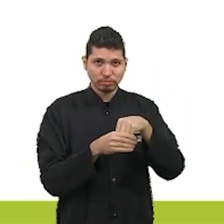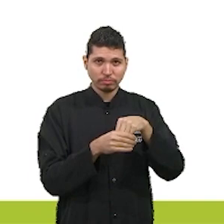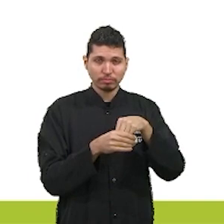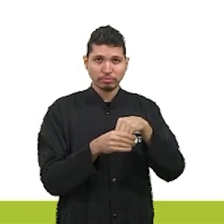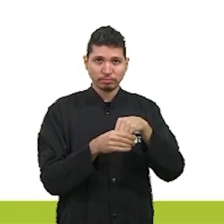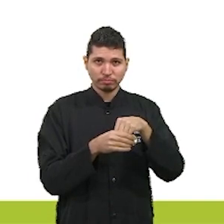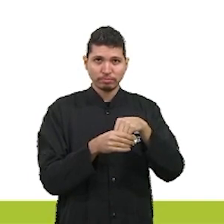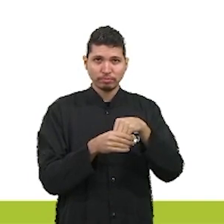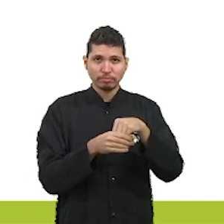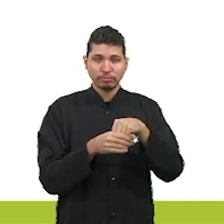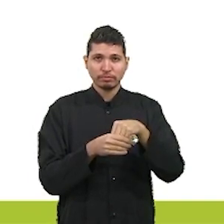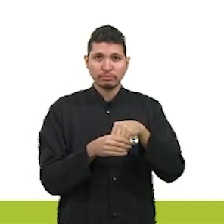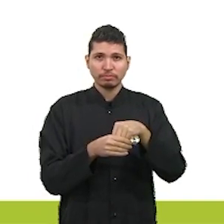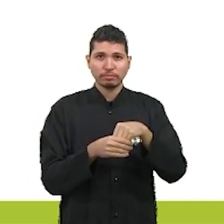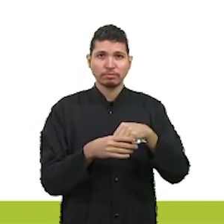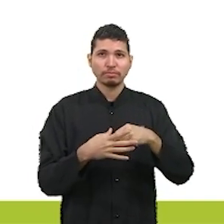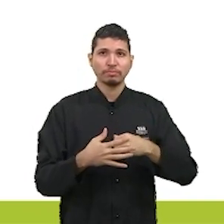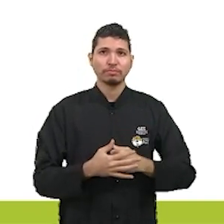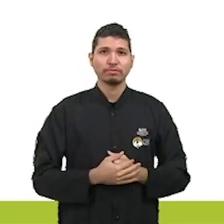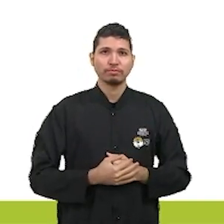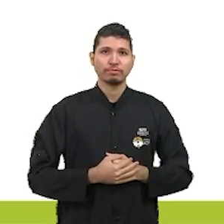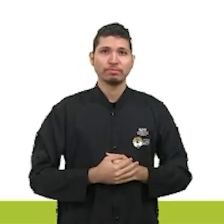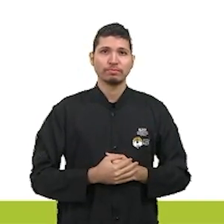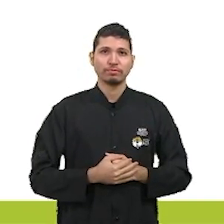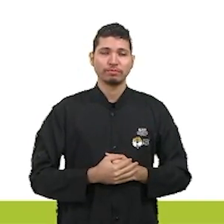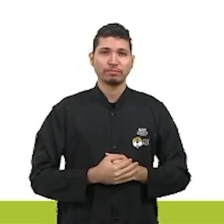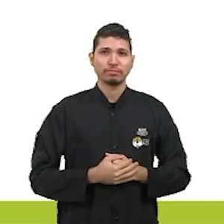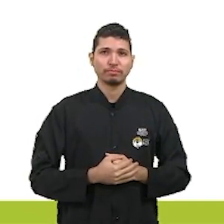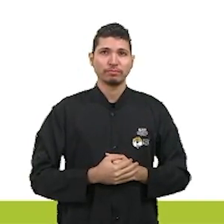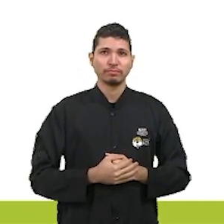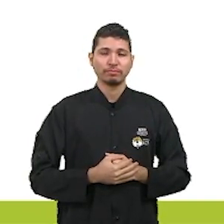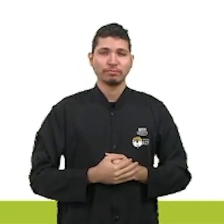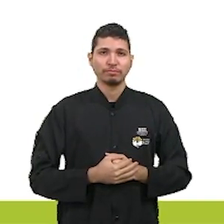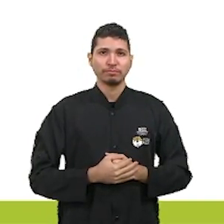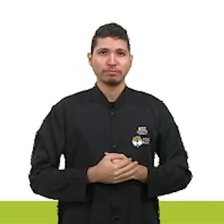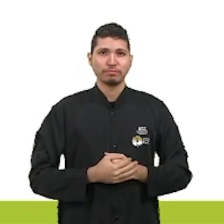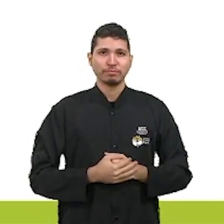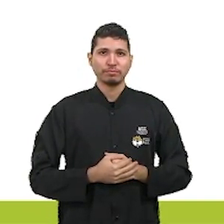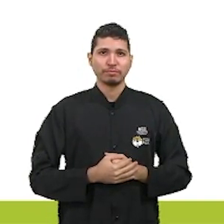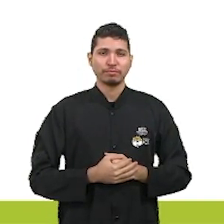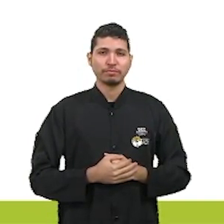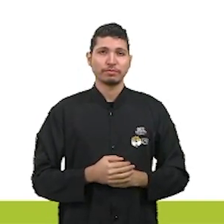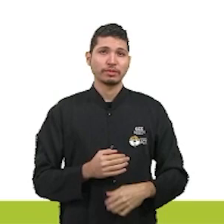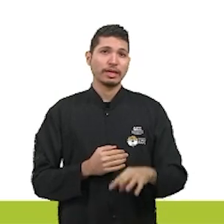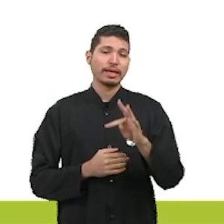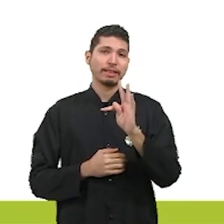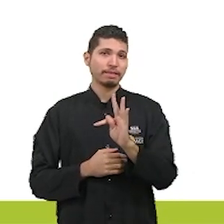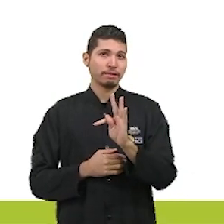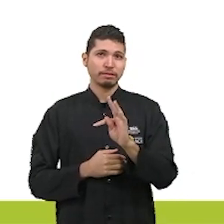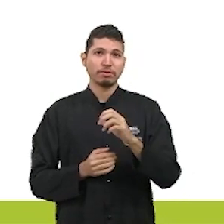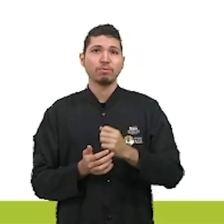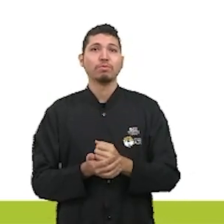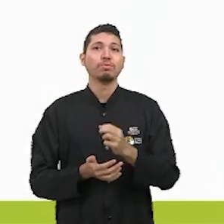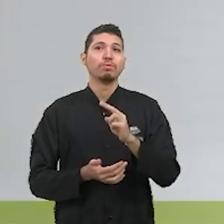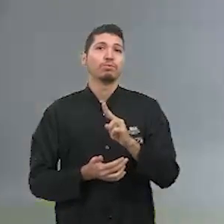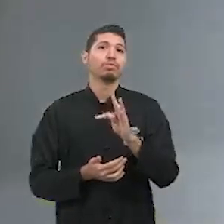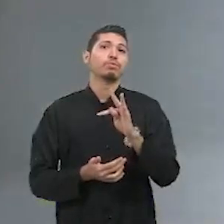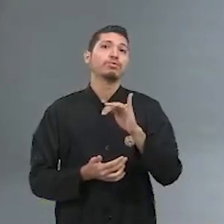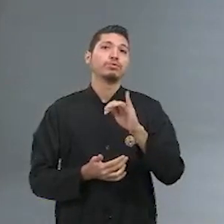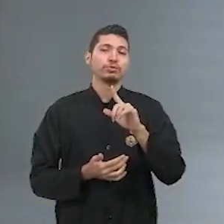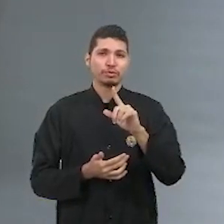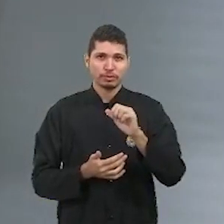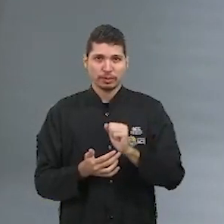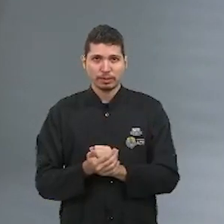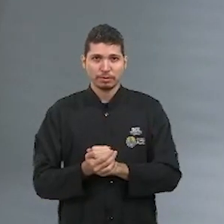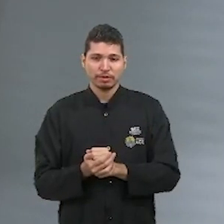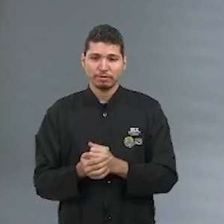continuar ali, aí o que for restante vai ser a nossa tensão útil. A tensão útil é a tensão que vai para o circuito